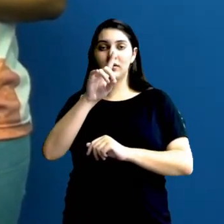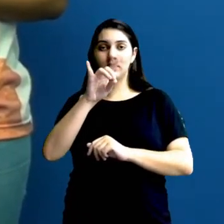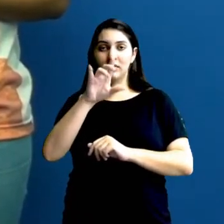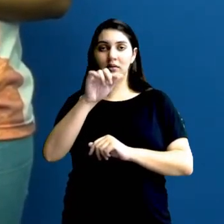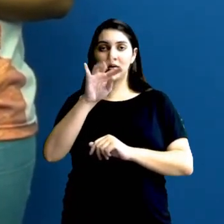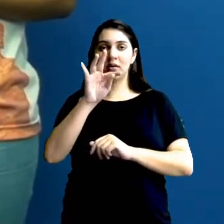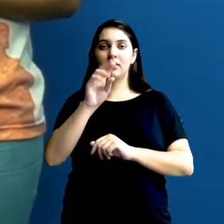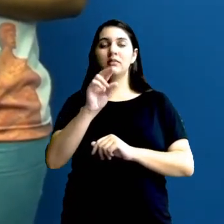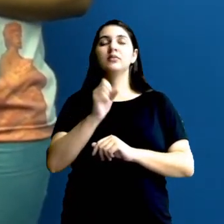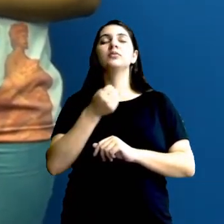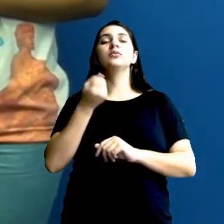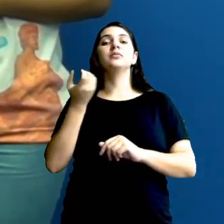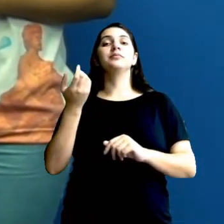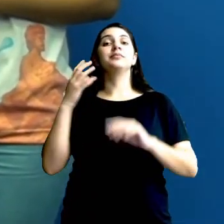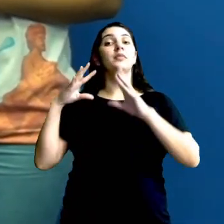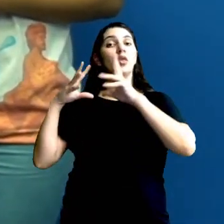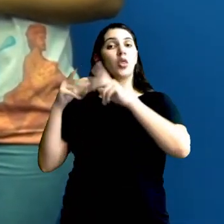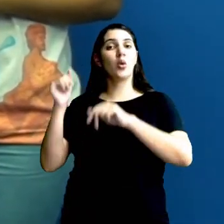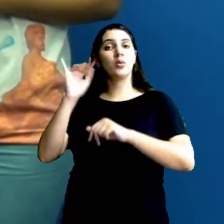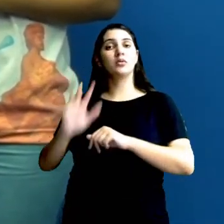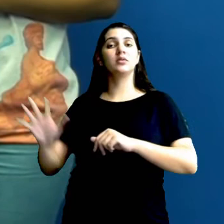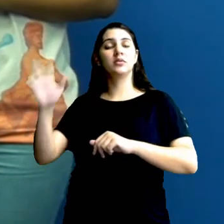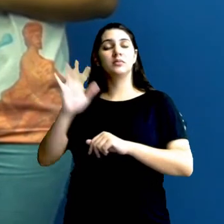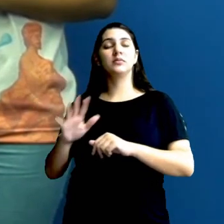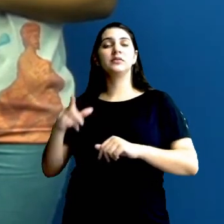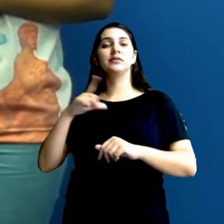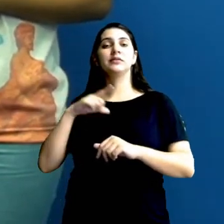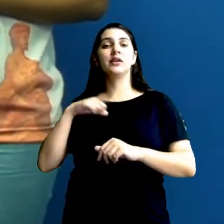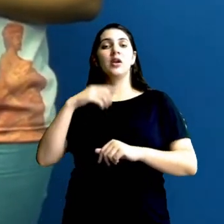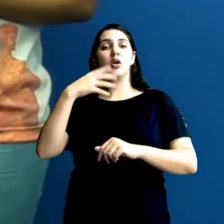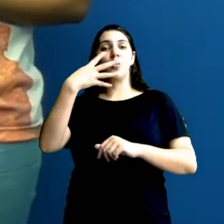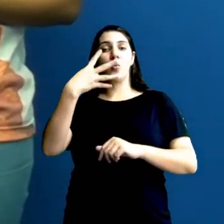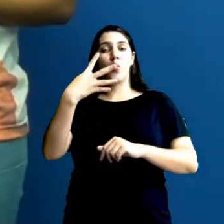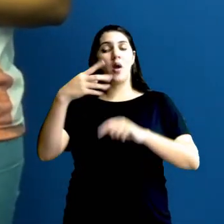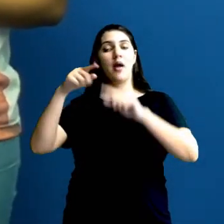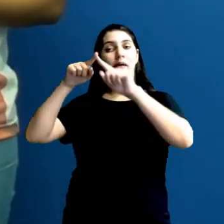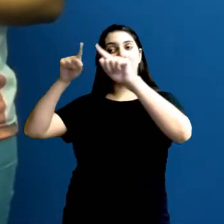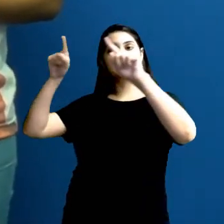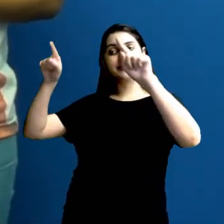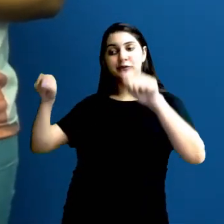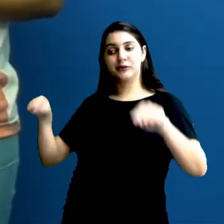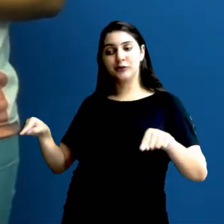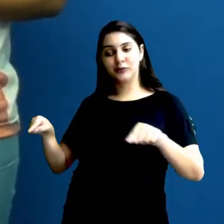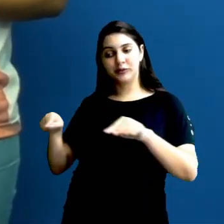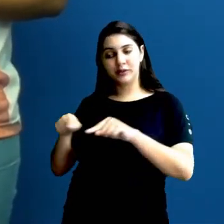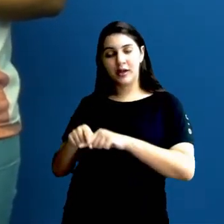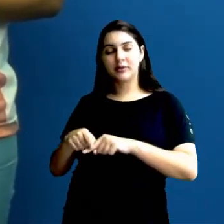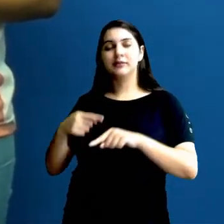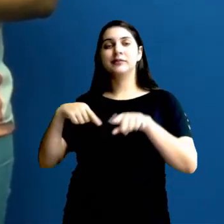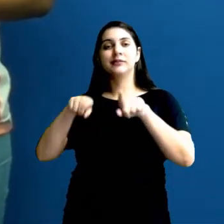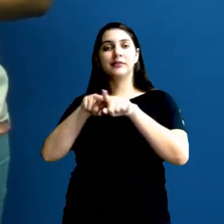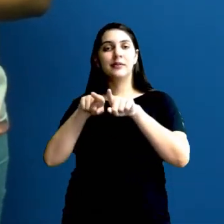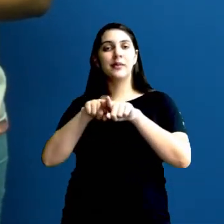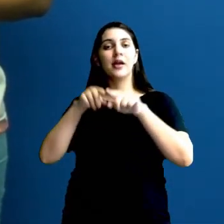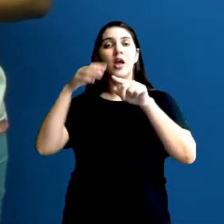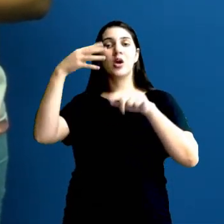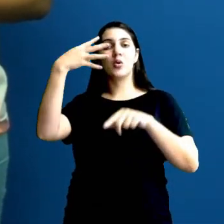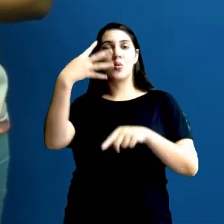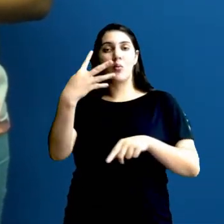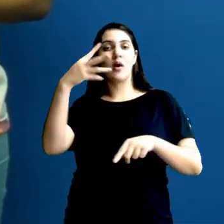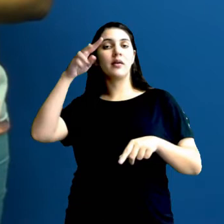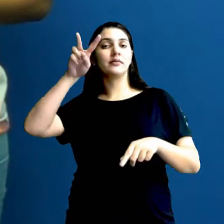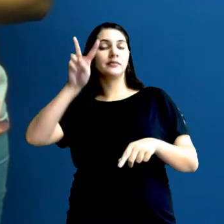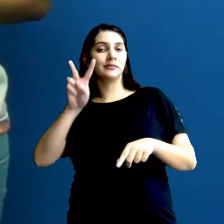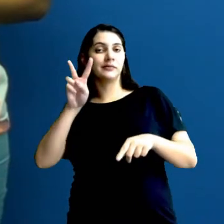todas as figuras presentes aqui na imagem possuem 4 lados, 4 vértices